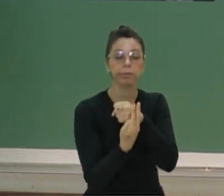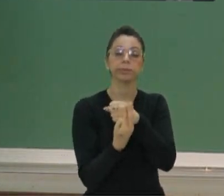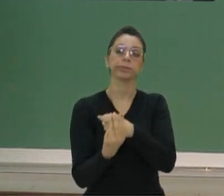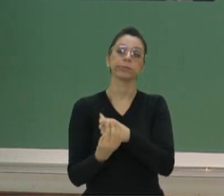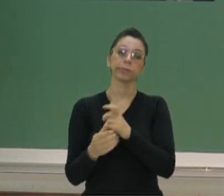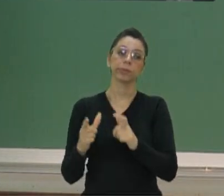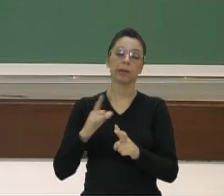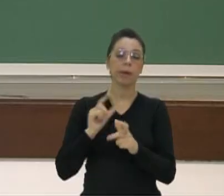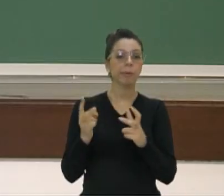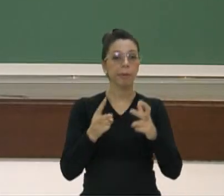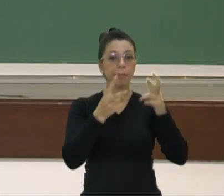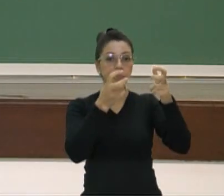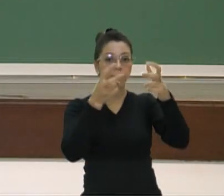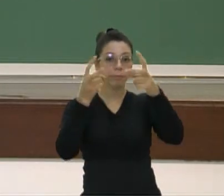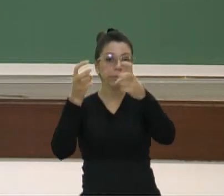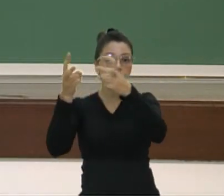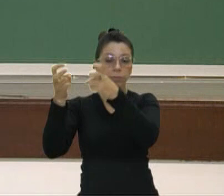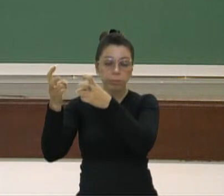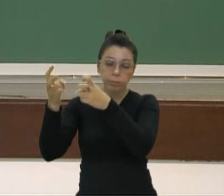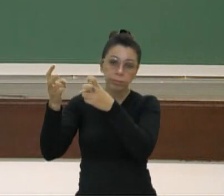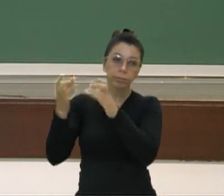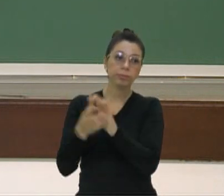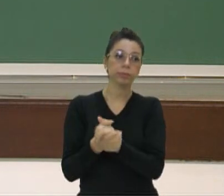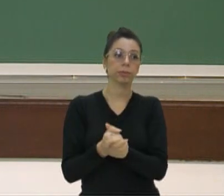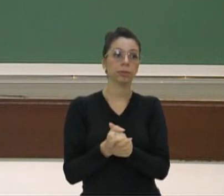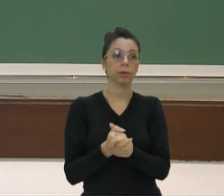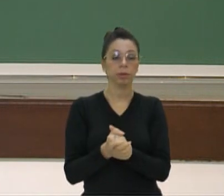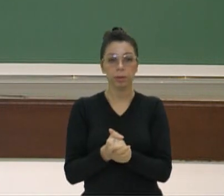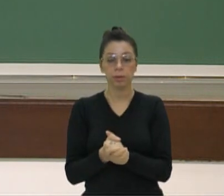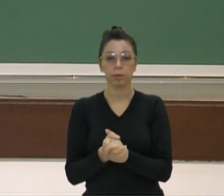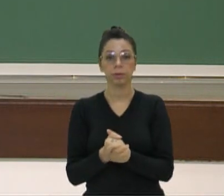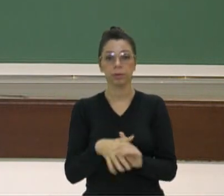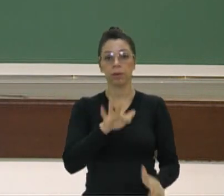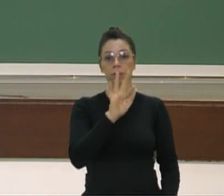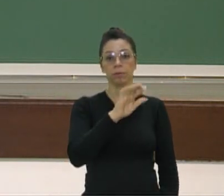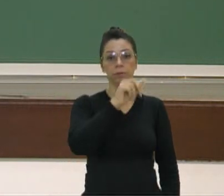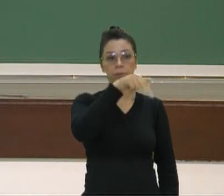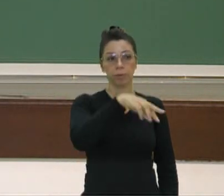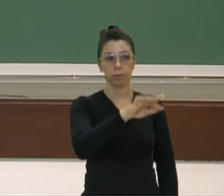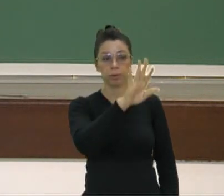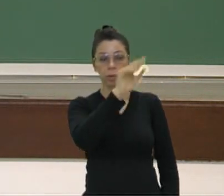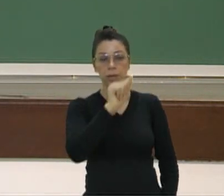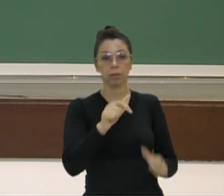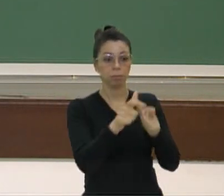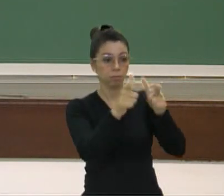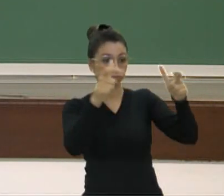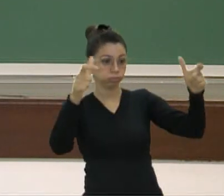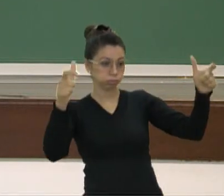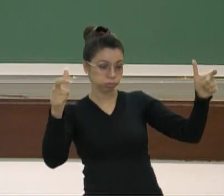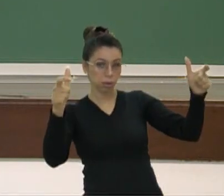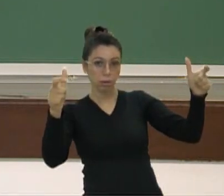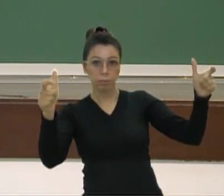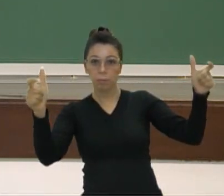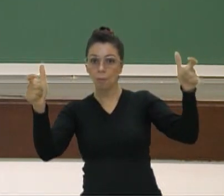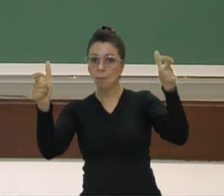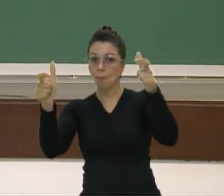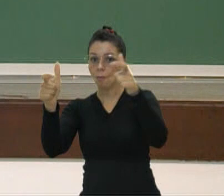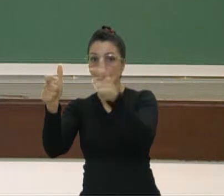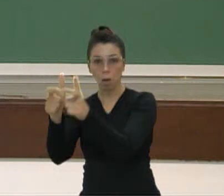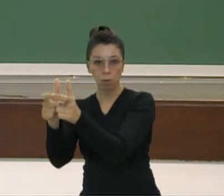normalmente, nós observamos que de fronteira para limite, nós vamos ter uma divisão do maior para o menor,